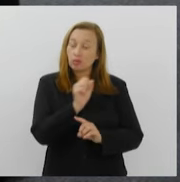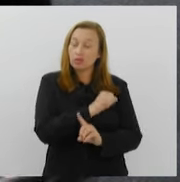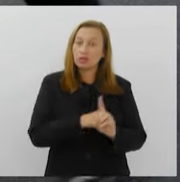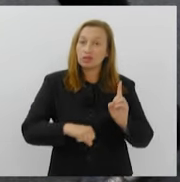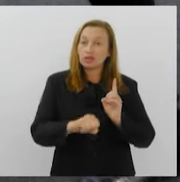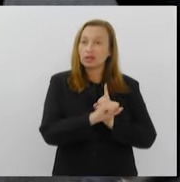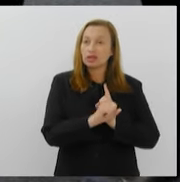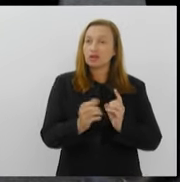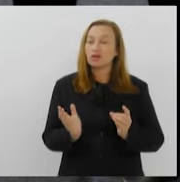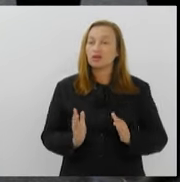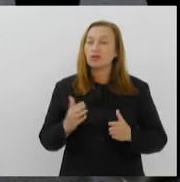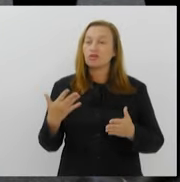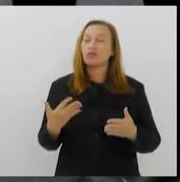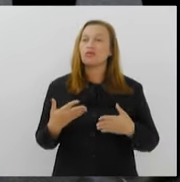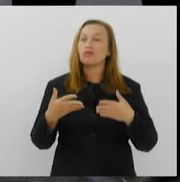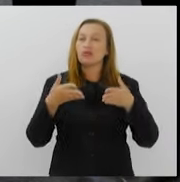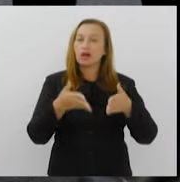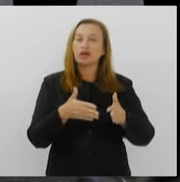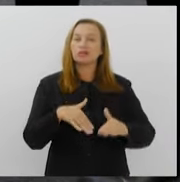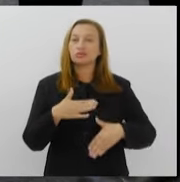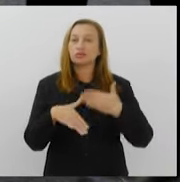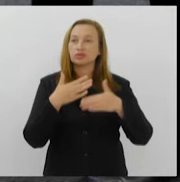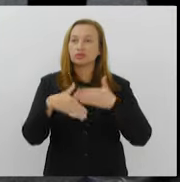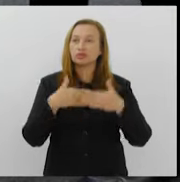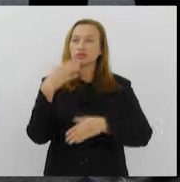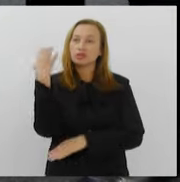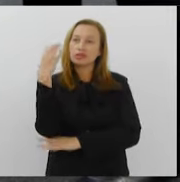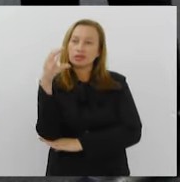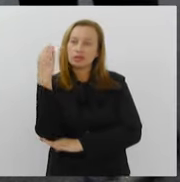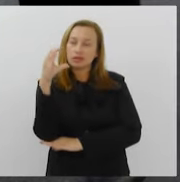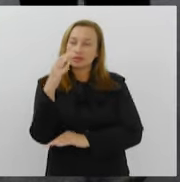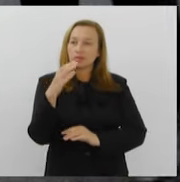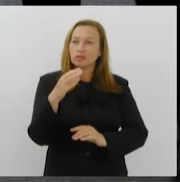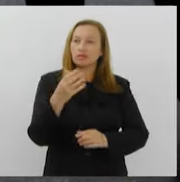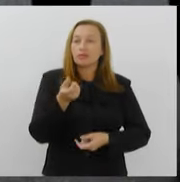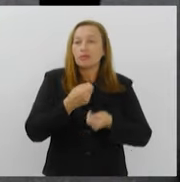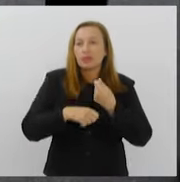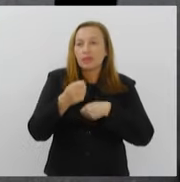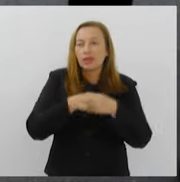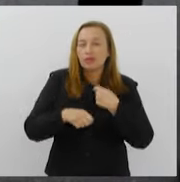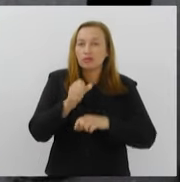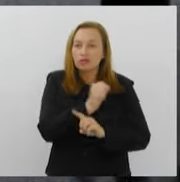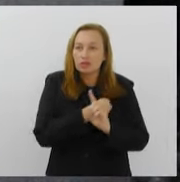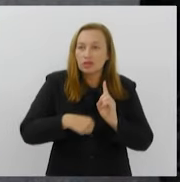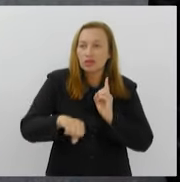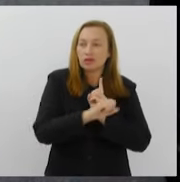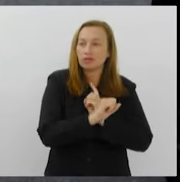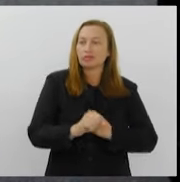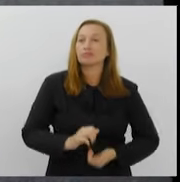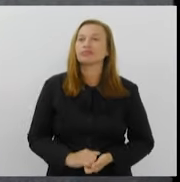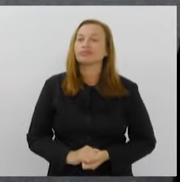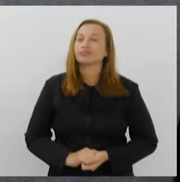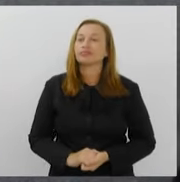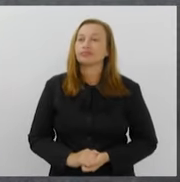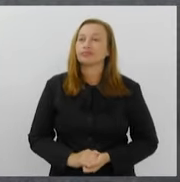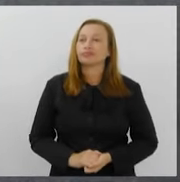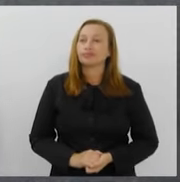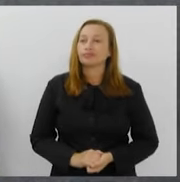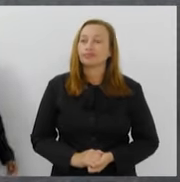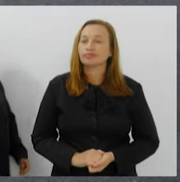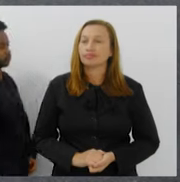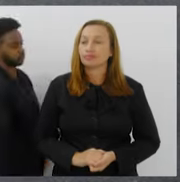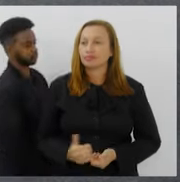seja voltada para o desenvolvimento científico, econômico, social. Além de um dos